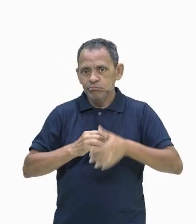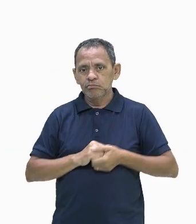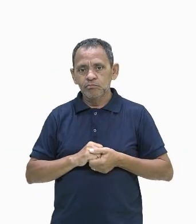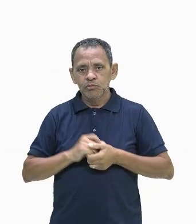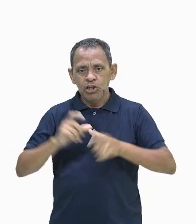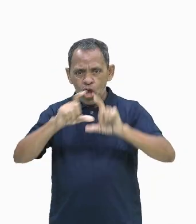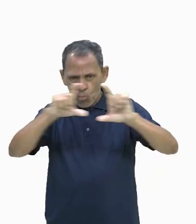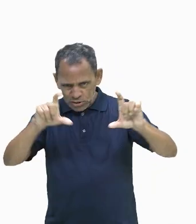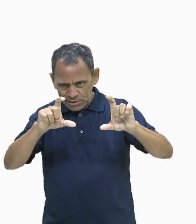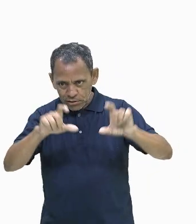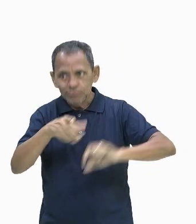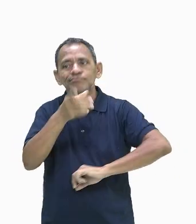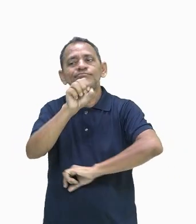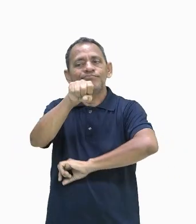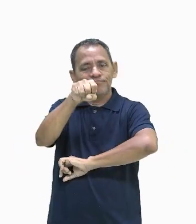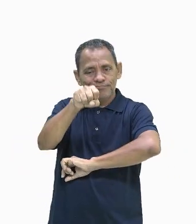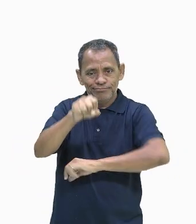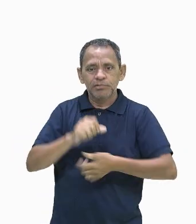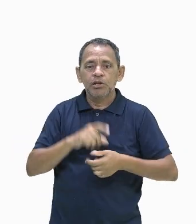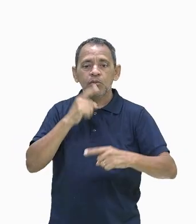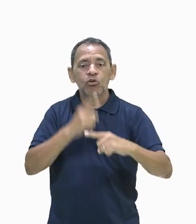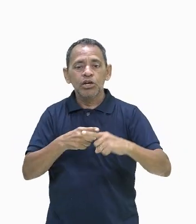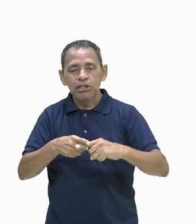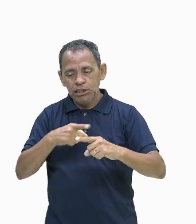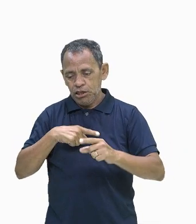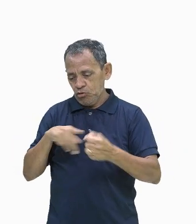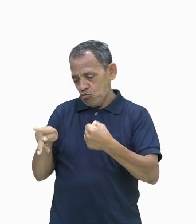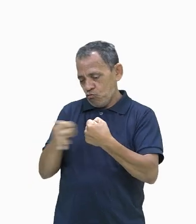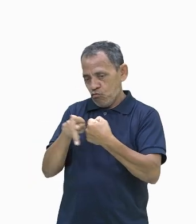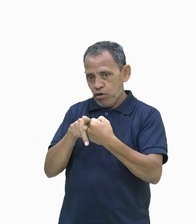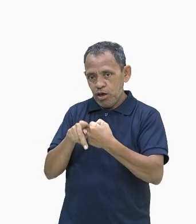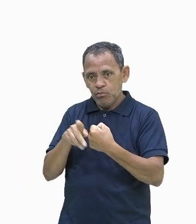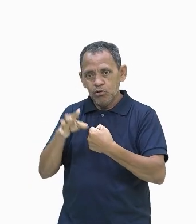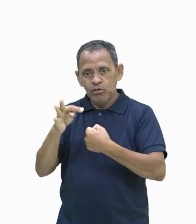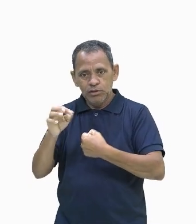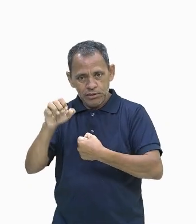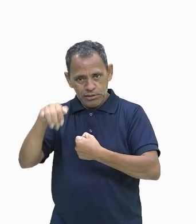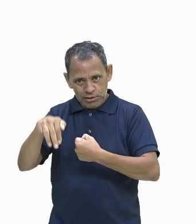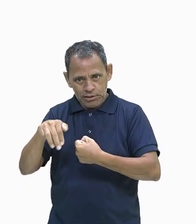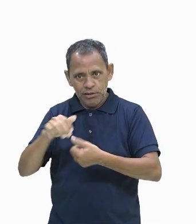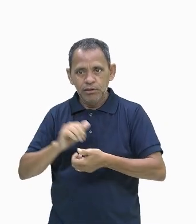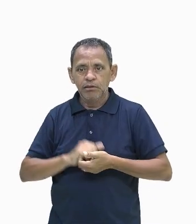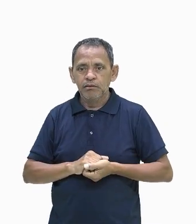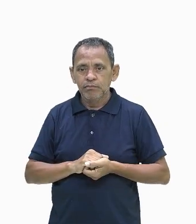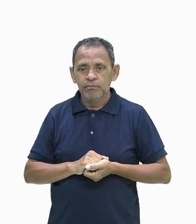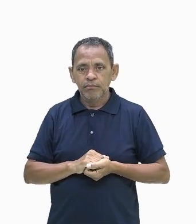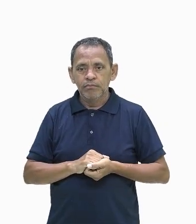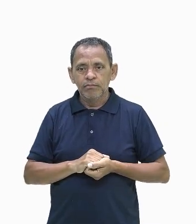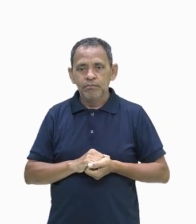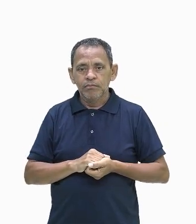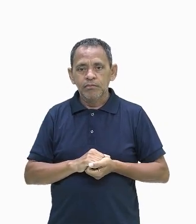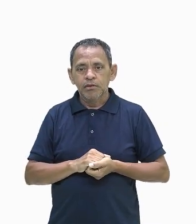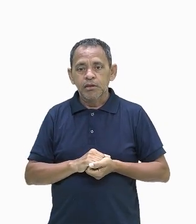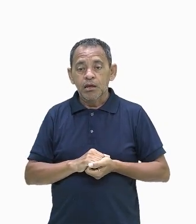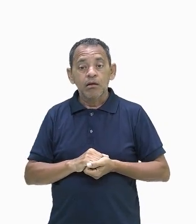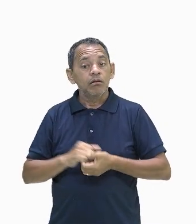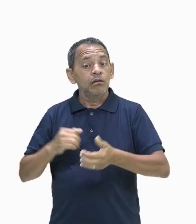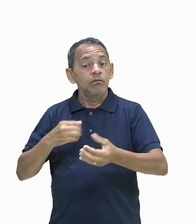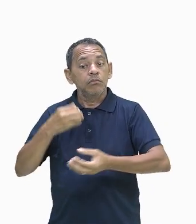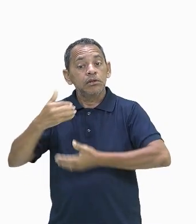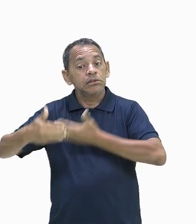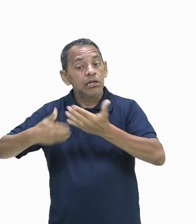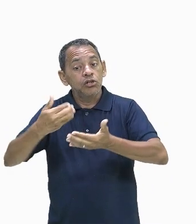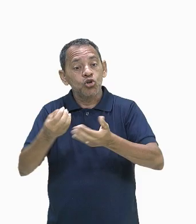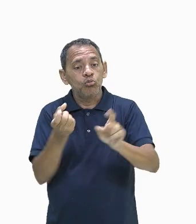oração? Sim, porque temos aí a forma verbal tem, ok? E aí, fazendo o processo de identificação do sujeito e